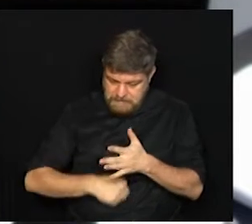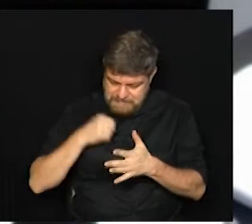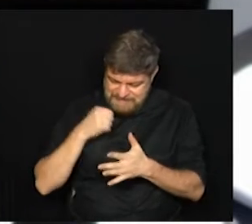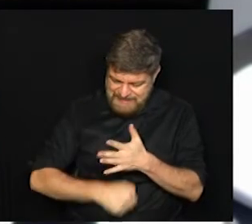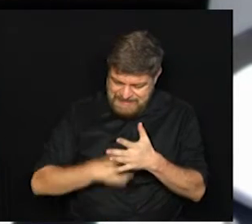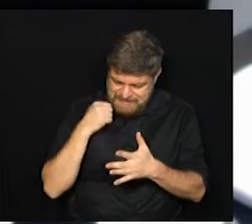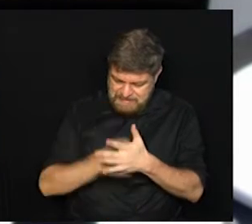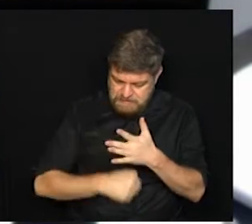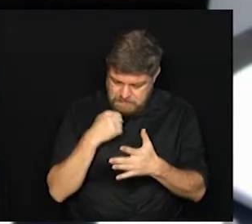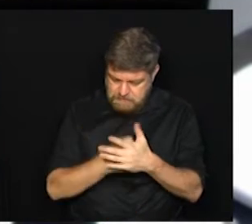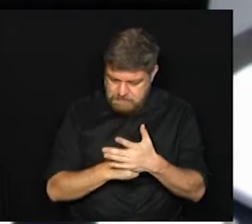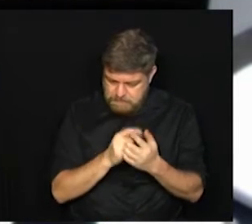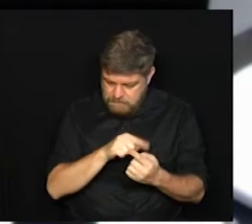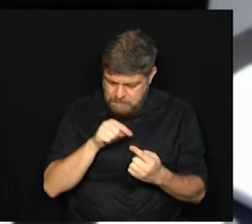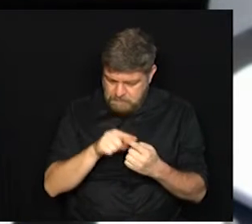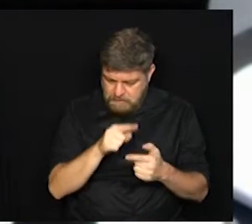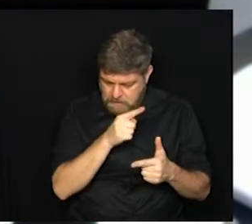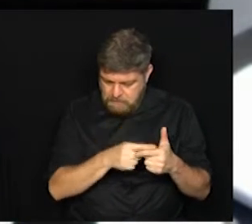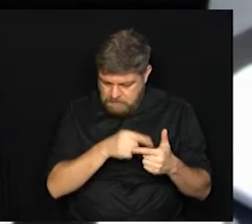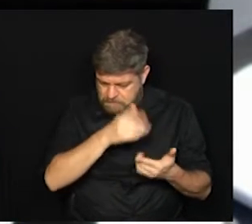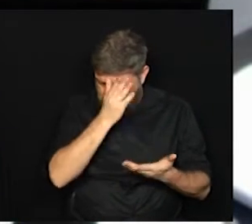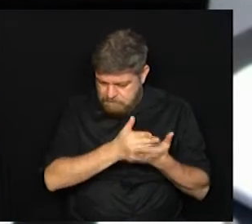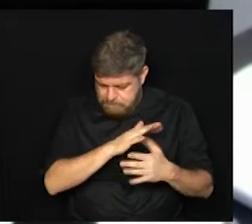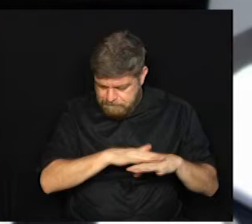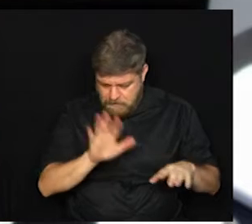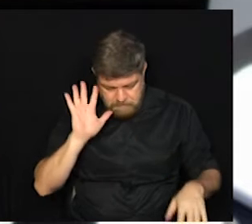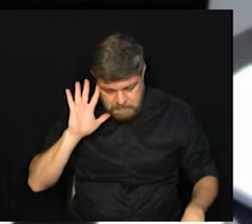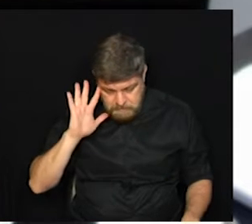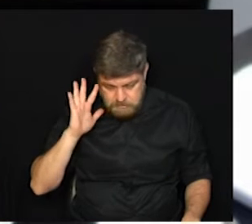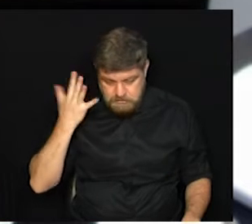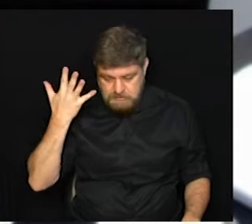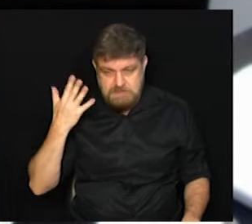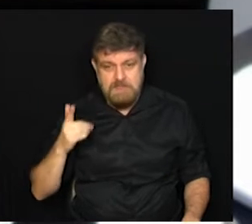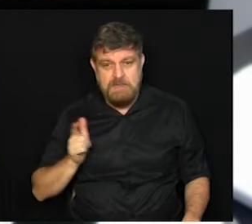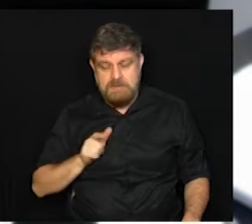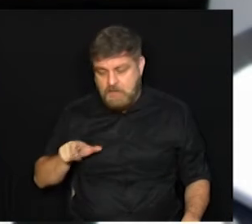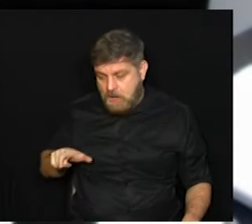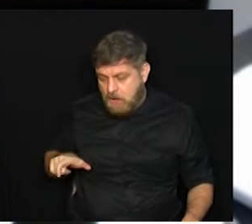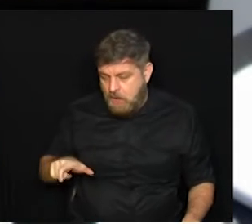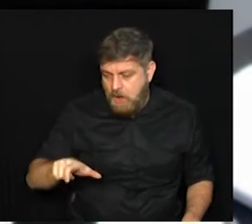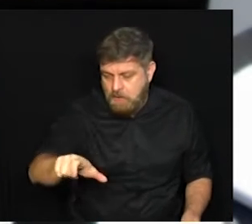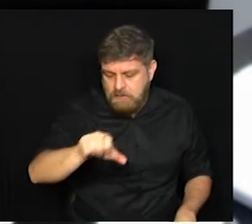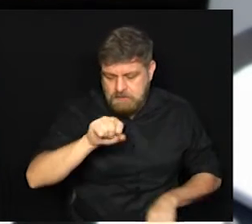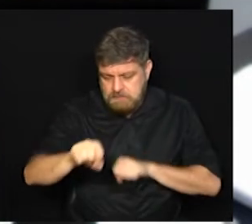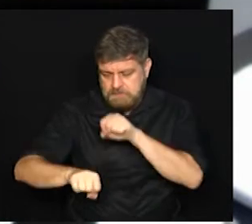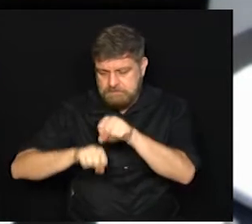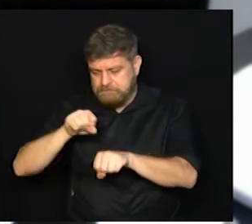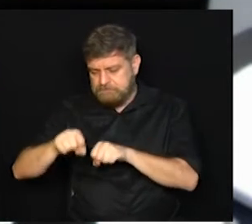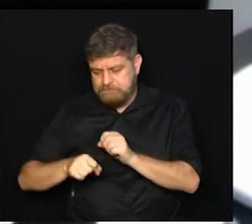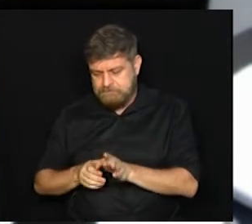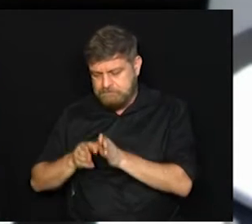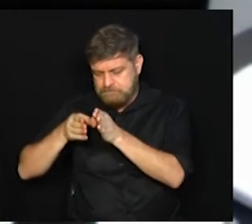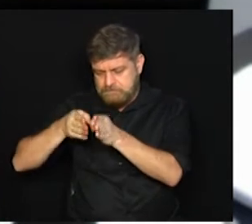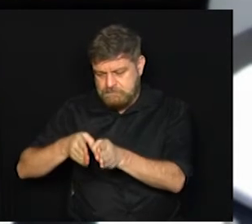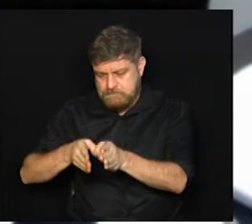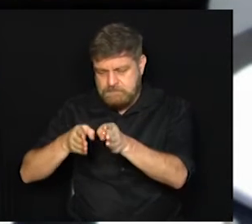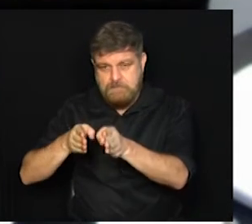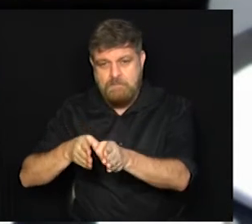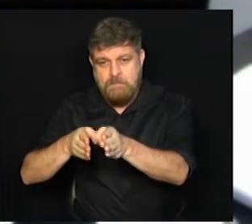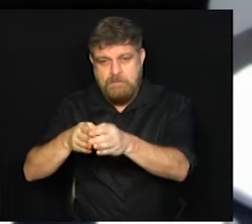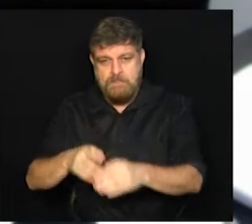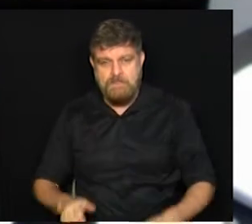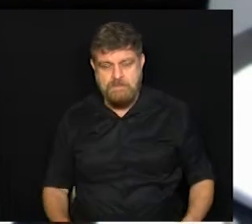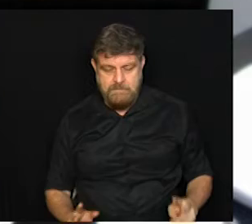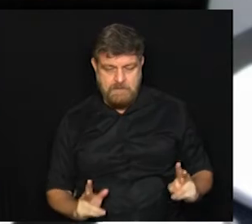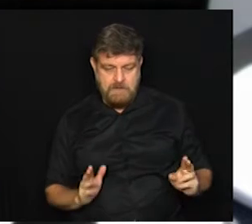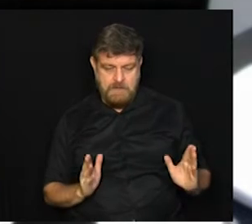né, para achar uma solução, né, dessa questão da ciclovia, ciclofaixa, que seja no trecho